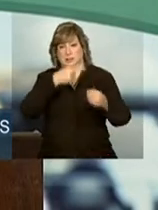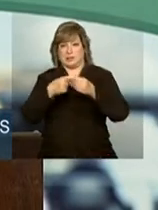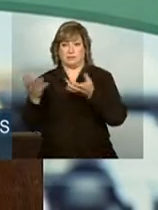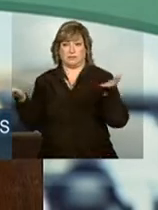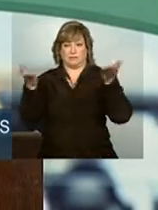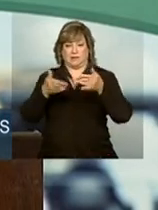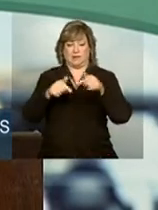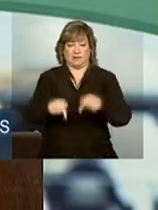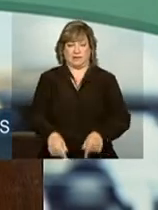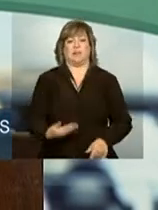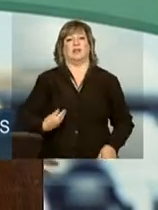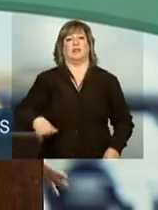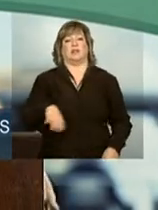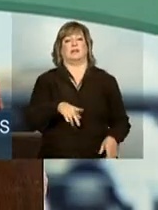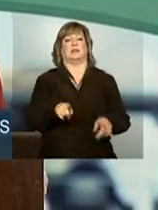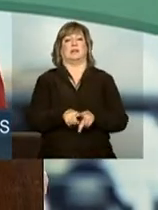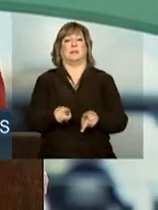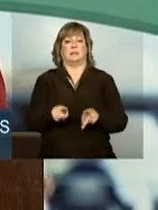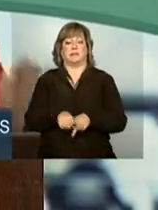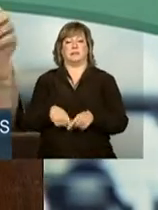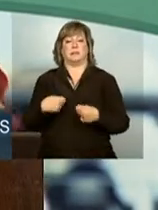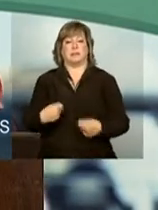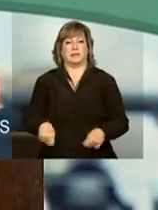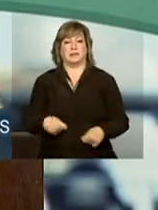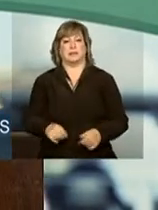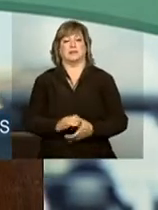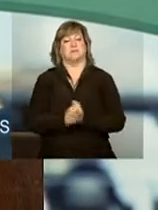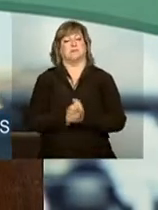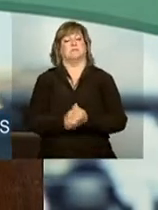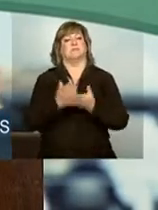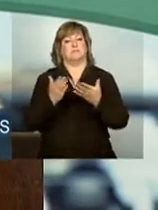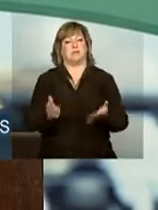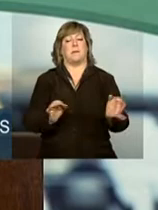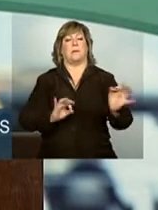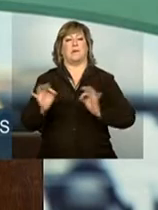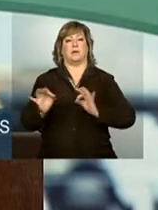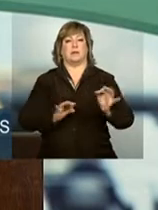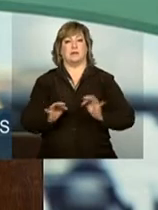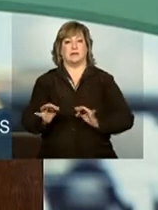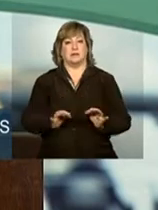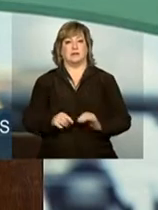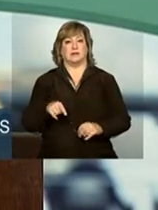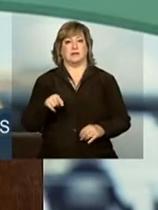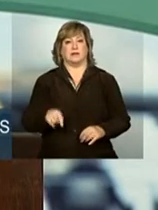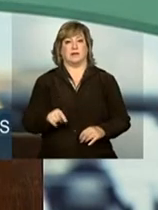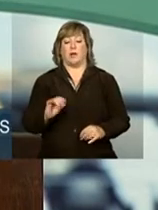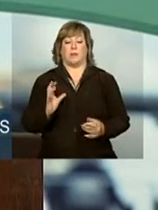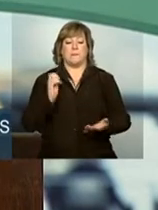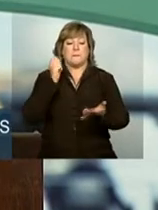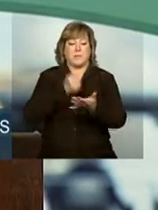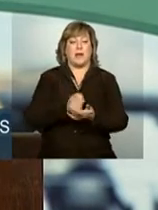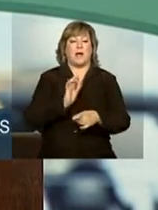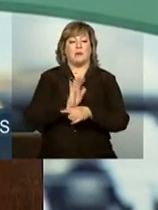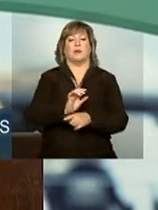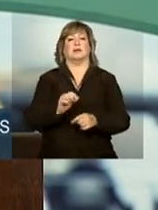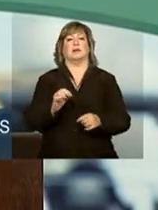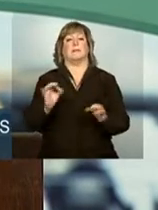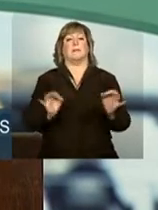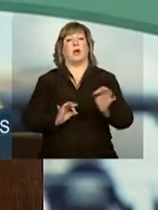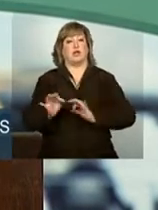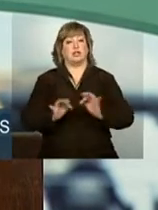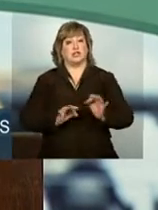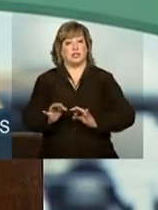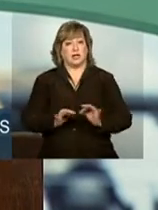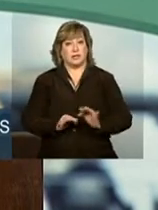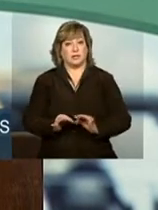nós também temos de saudar os projetos nas capitais desse país, nas cidades